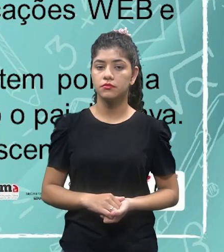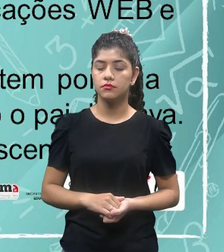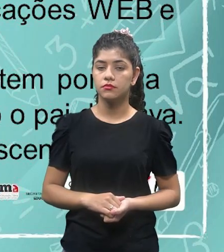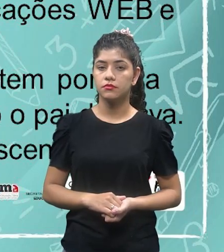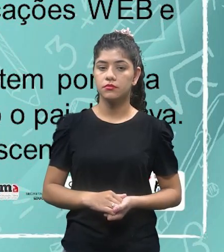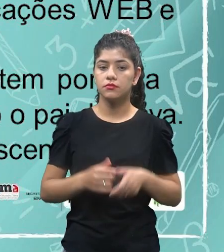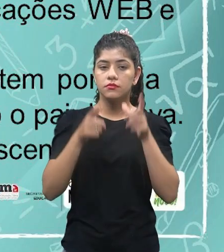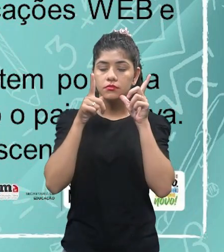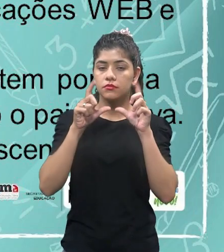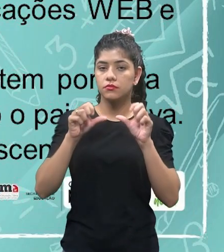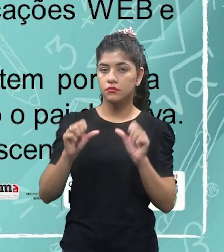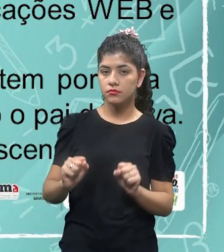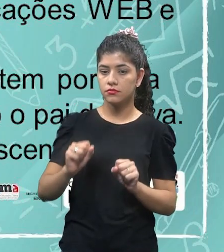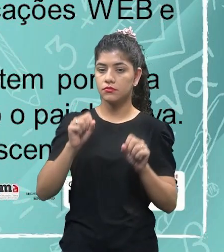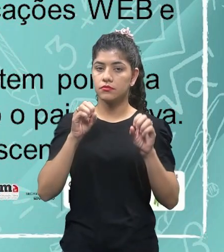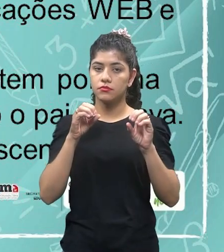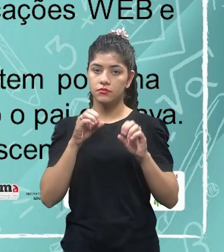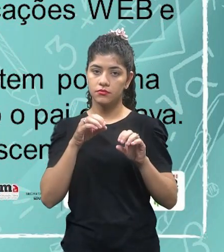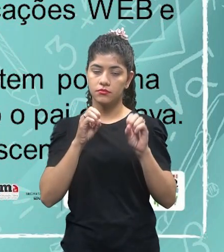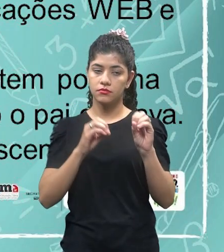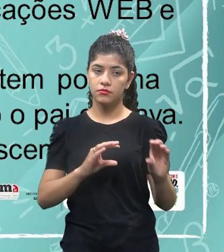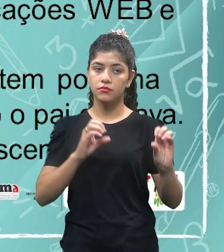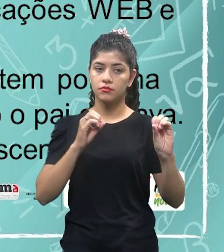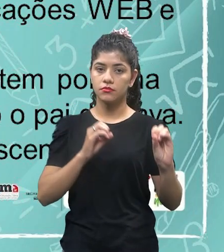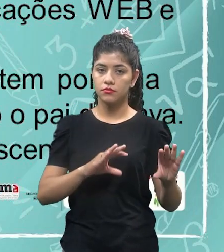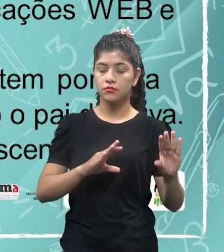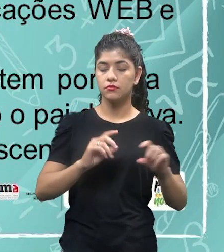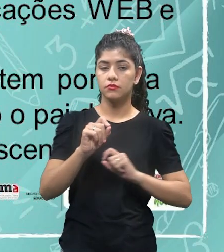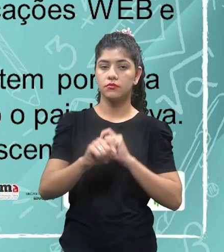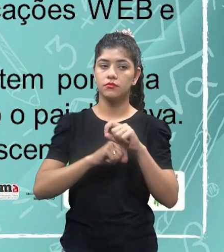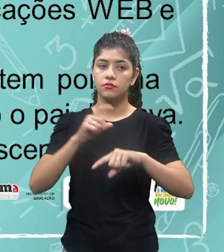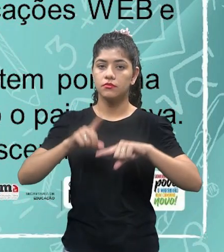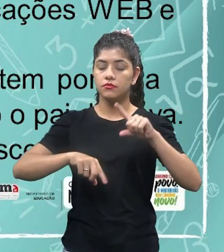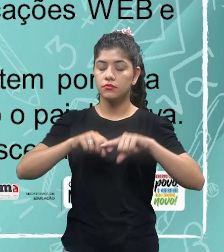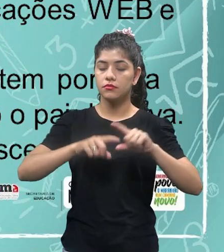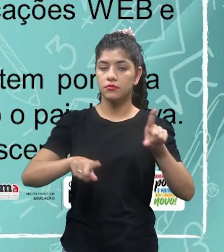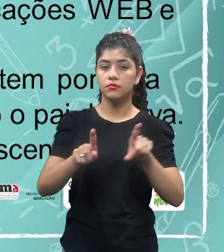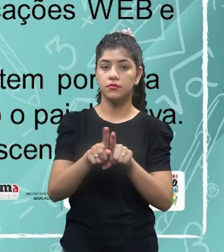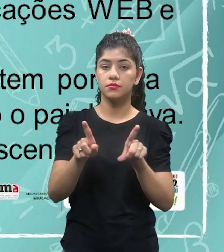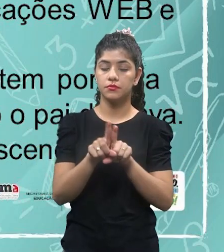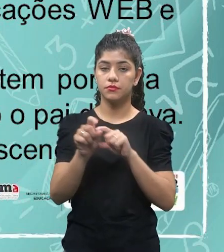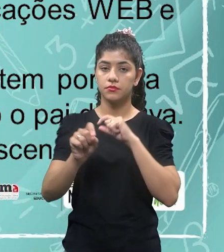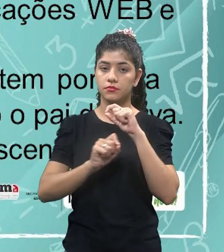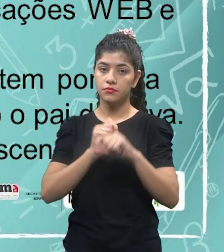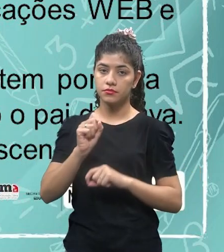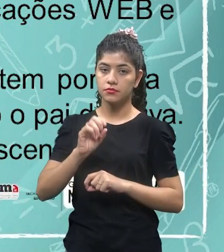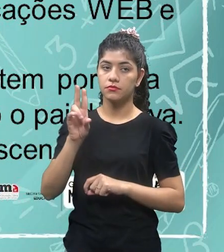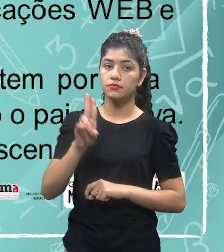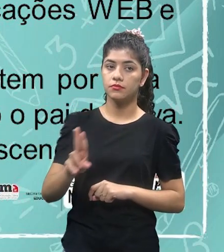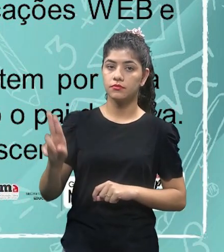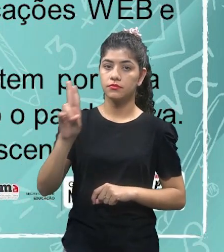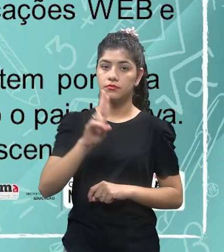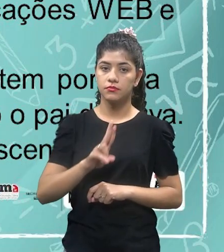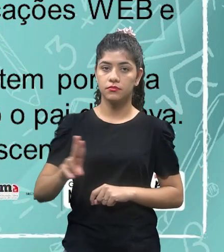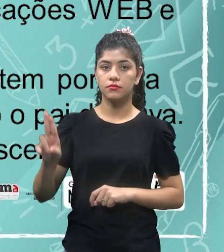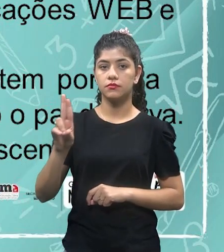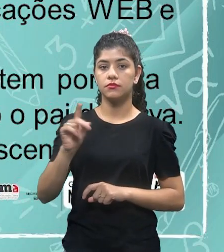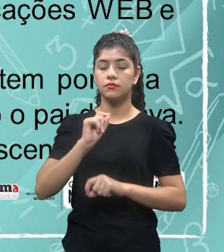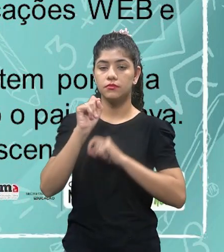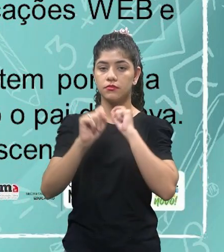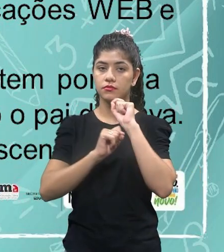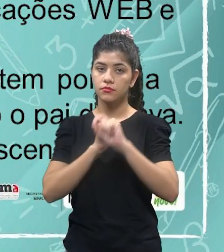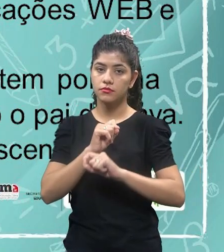de programação orientada a objetos e é uma das linguagens mais utilizadas pela empresa